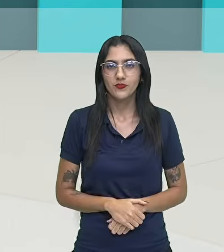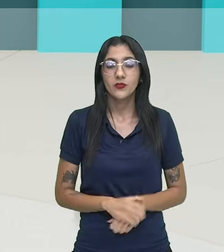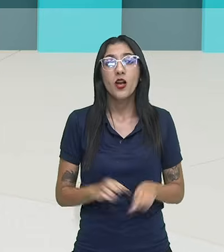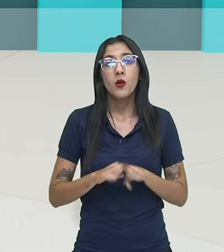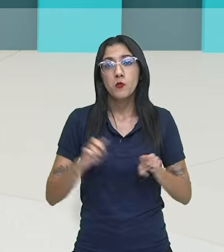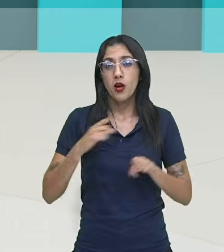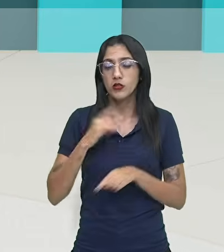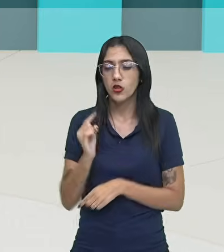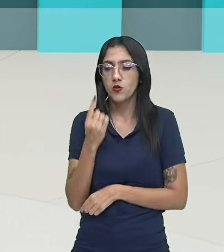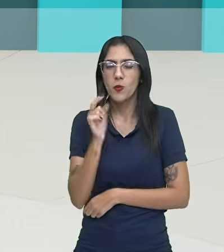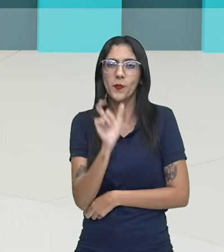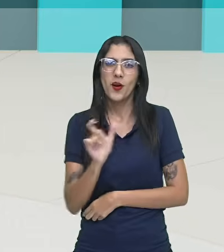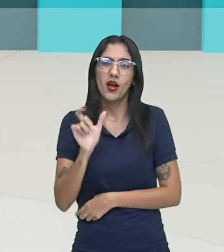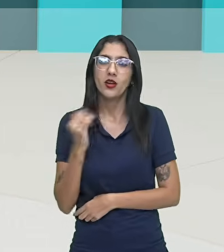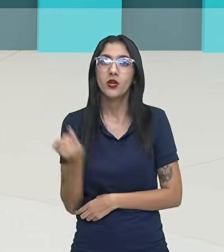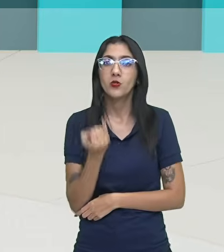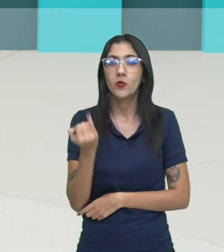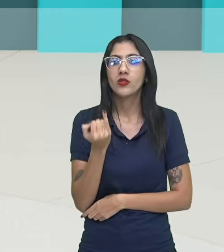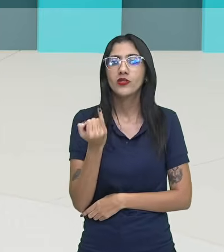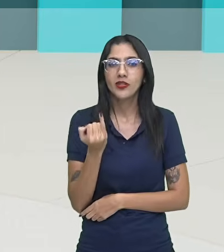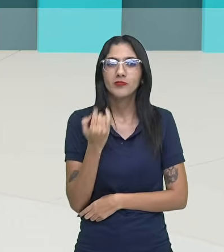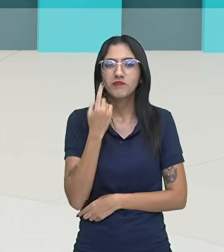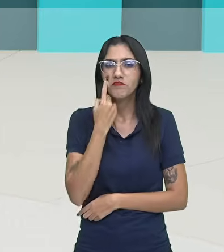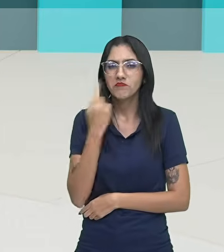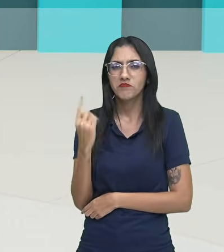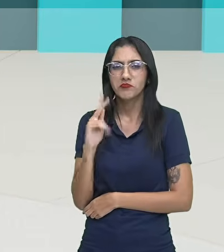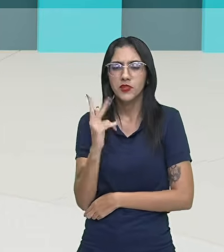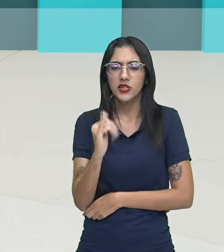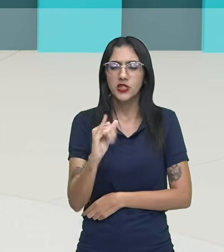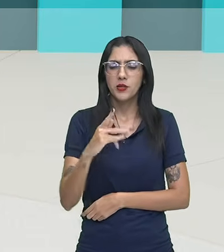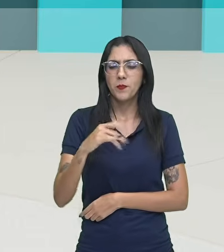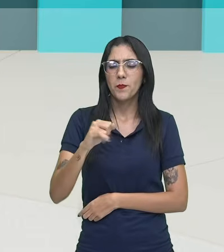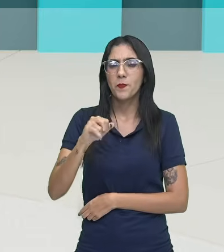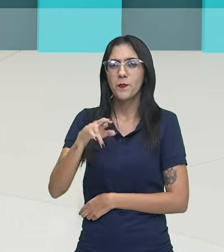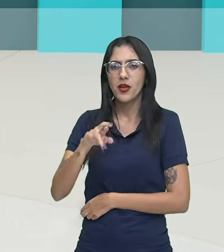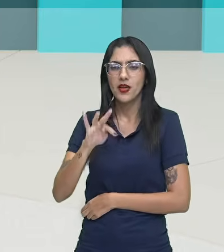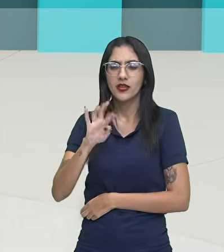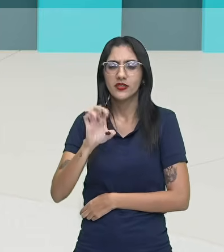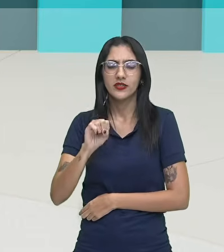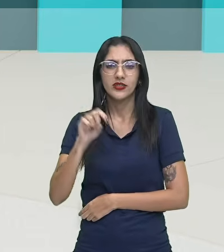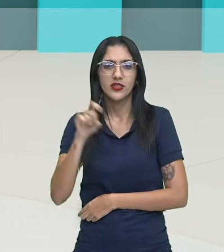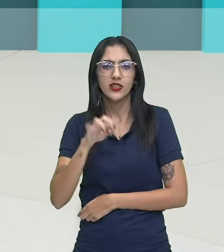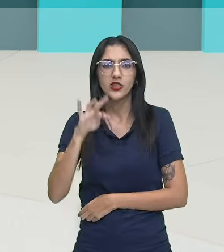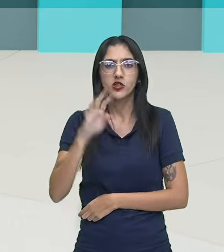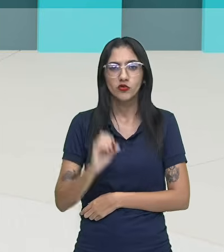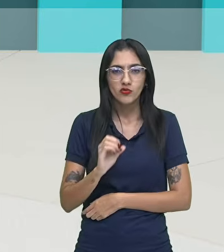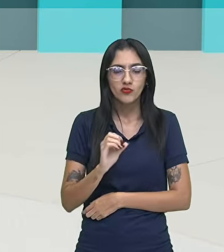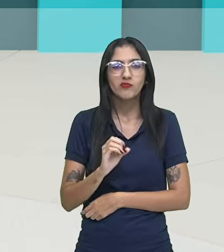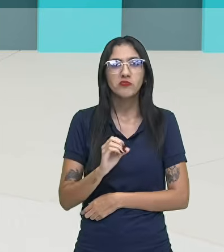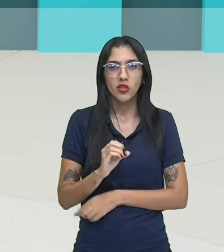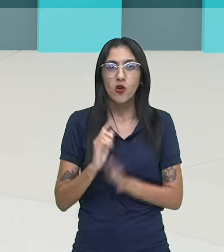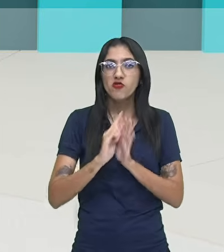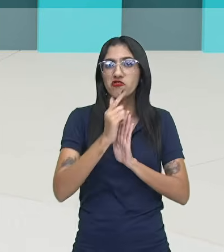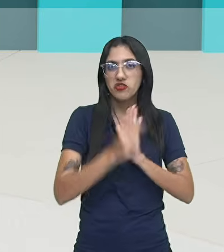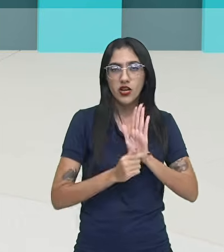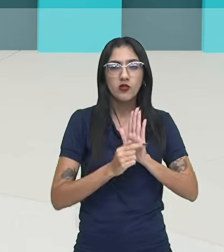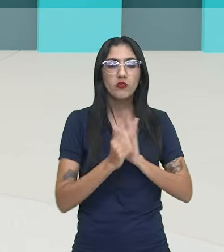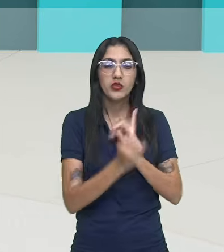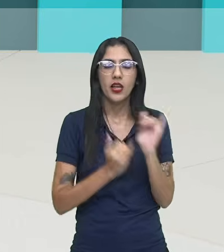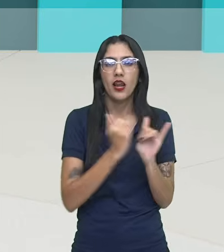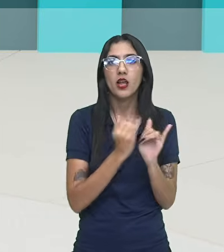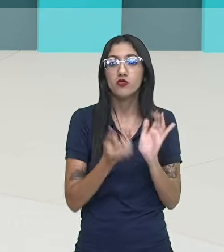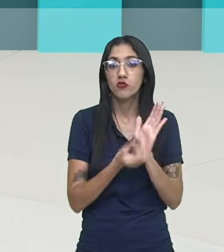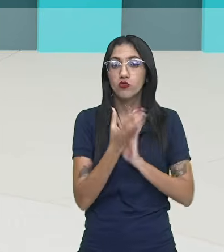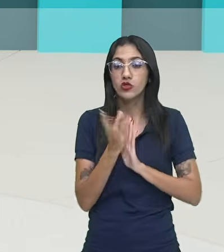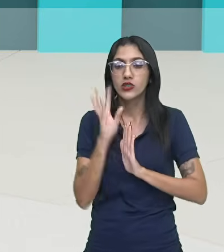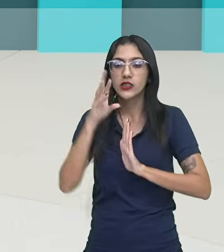muito importante, que é o hipertexto. Está dizendo ali, ó. Gêneros digitais que surgem na internet ou com a